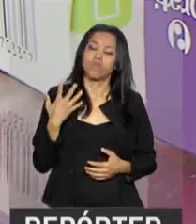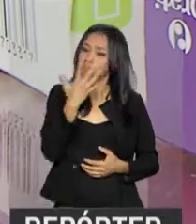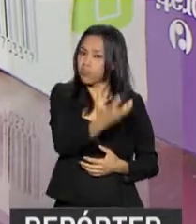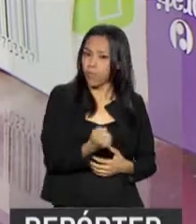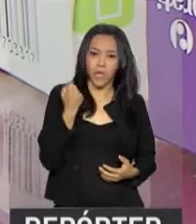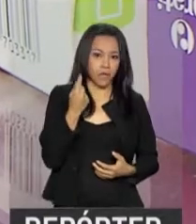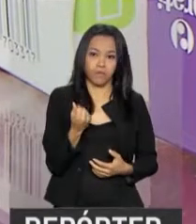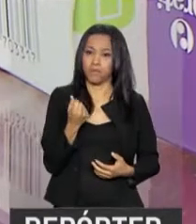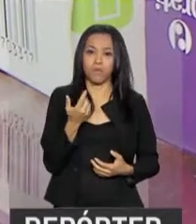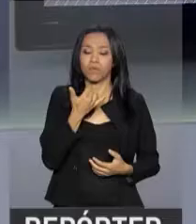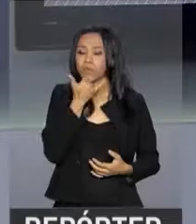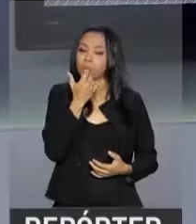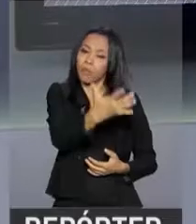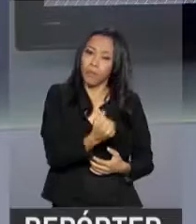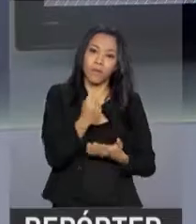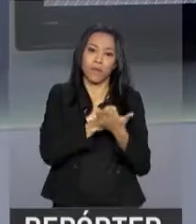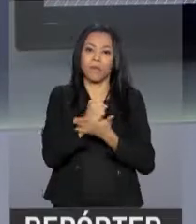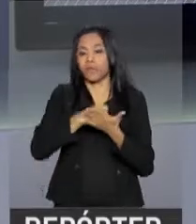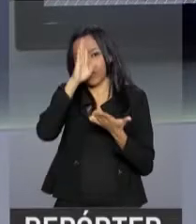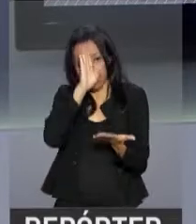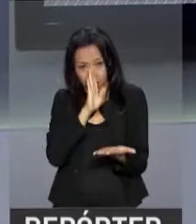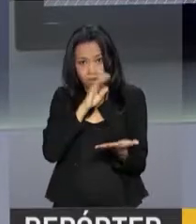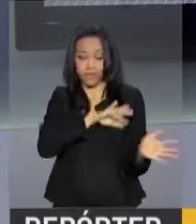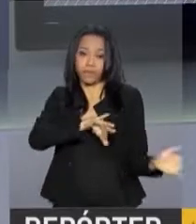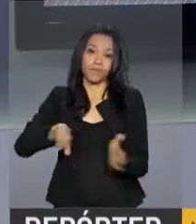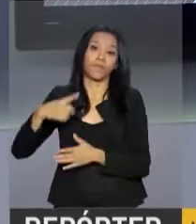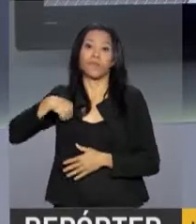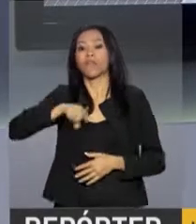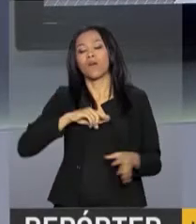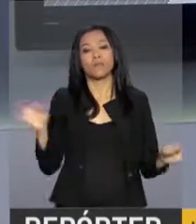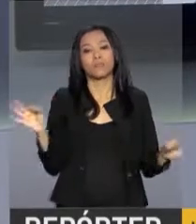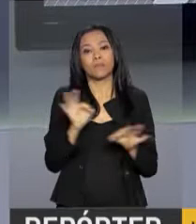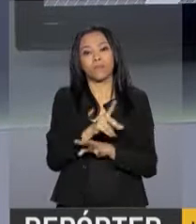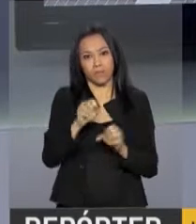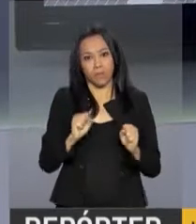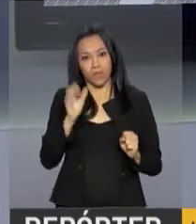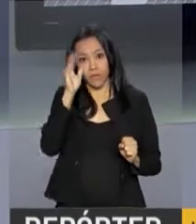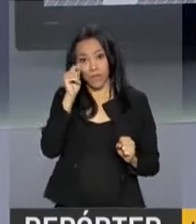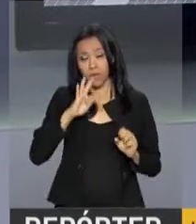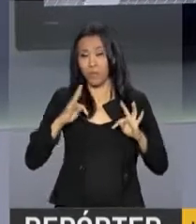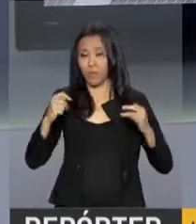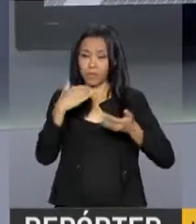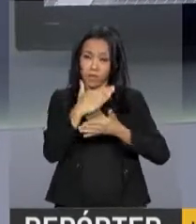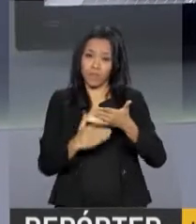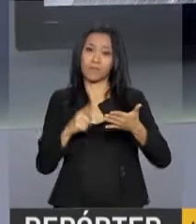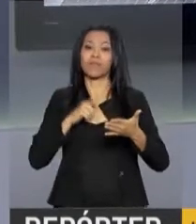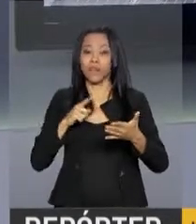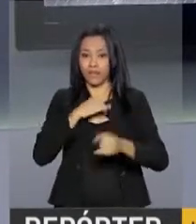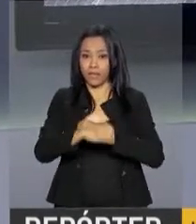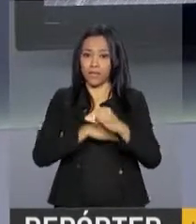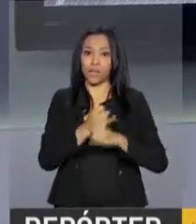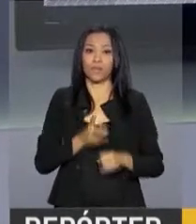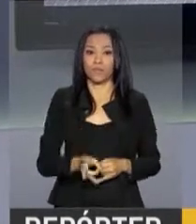gratuitamente nós ficamos pra quem você pode ver as reportagens no youtube e toda a nossa programação também está na